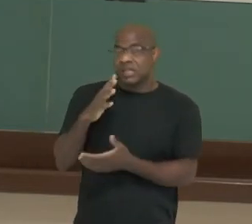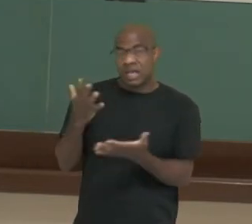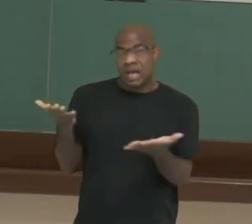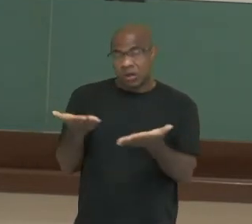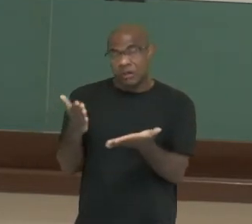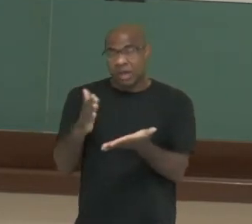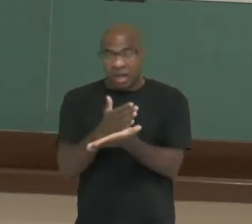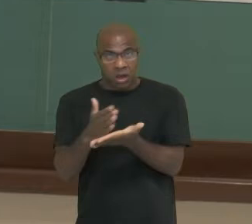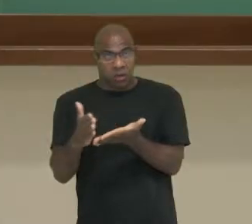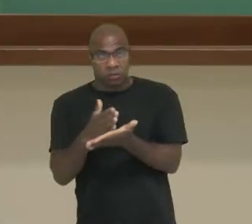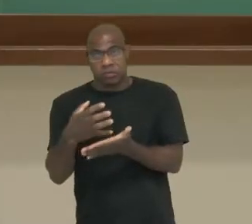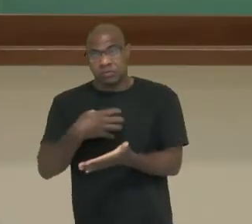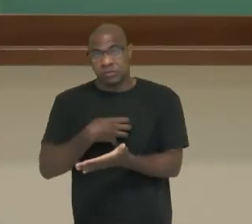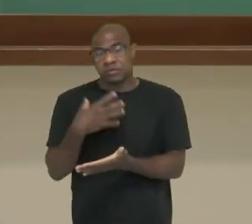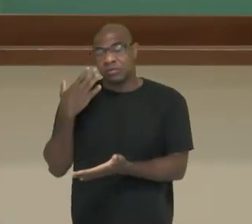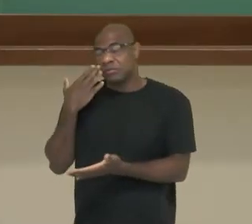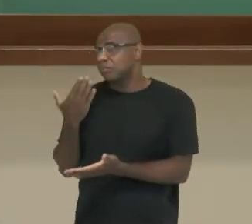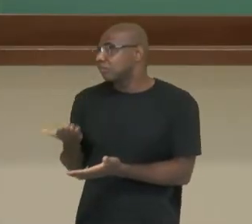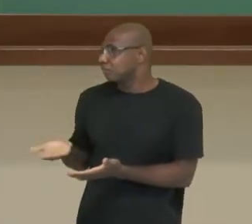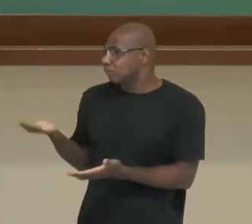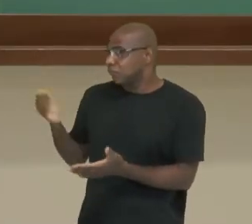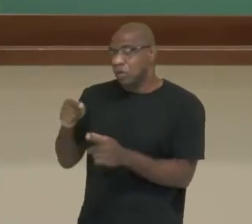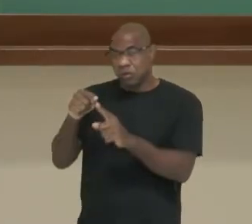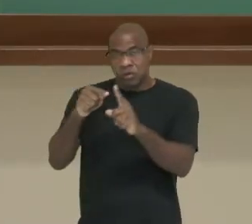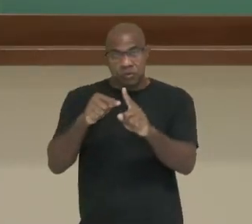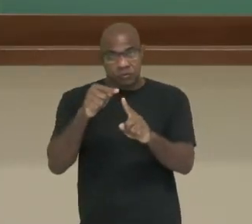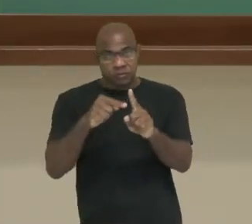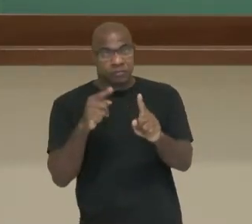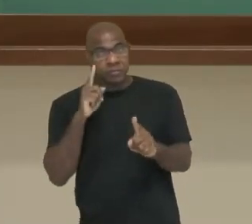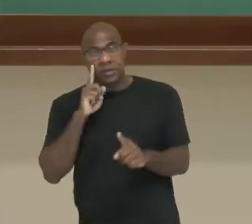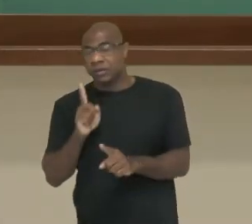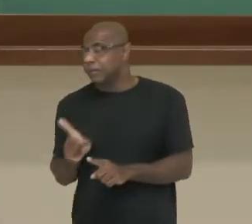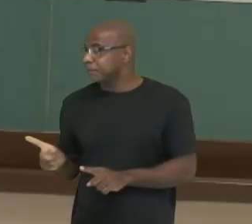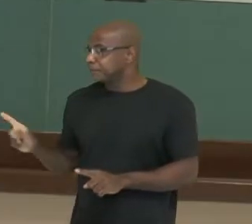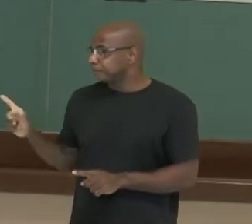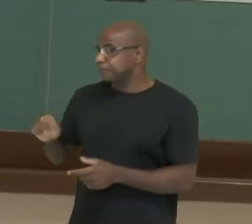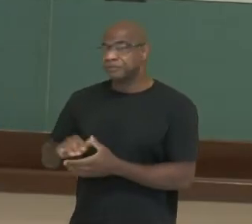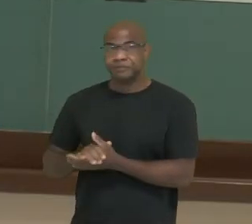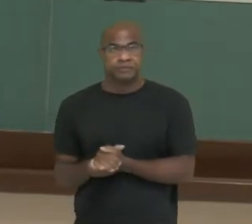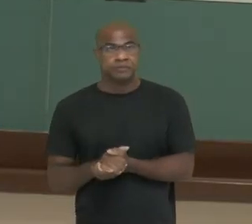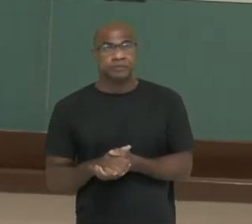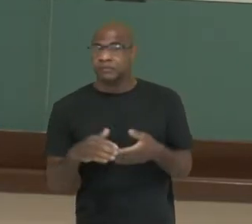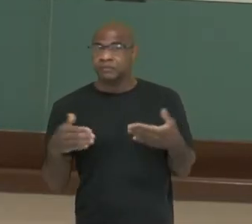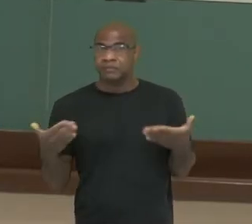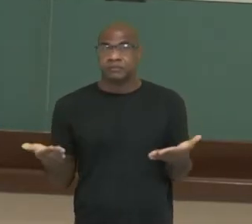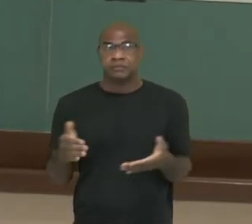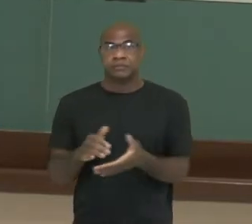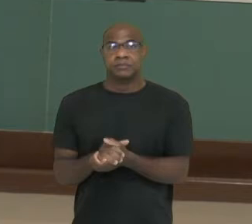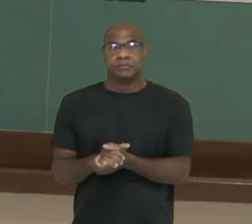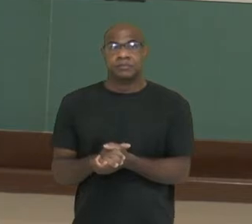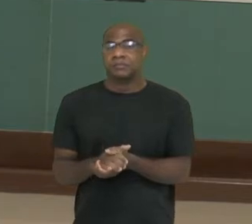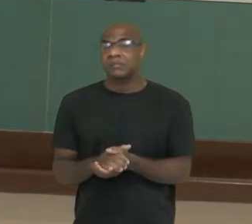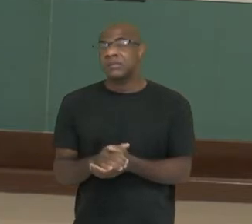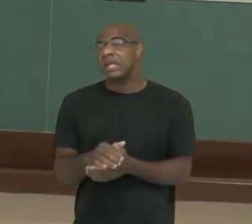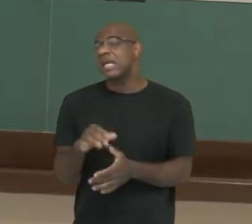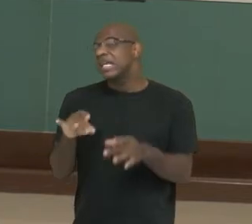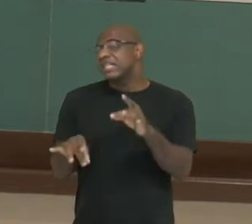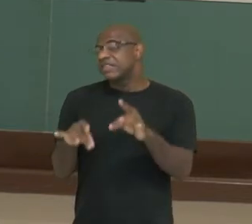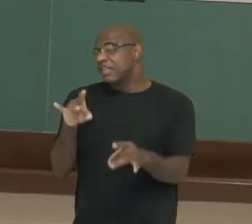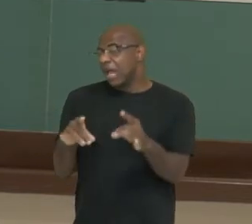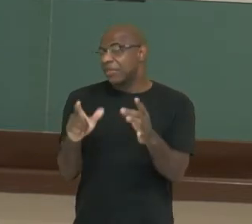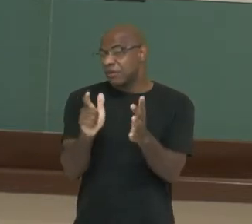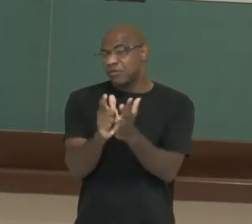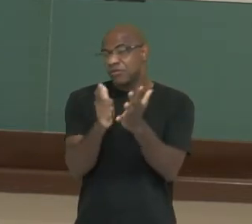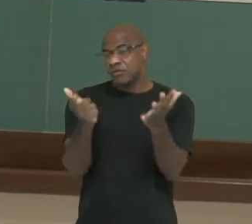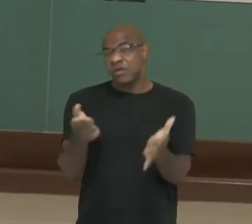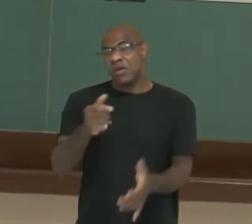Estão preparados? Estão mesmo? Então vamos lá. Então, teatro jornal, né? Lembra que a professora falou